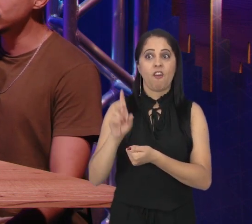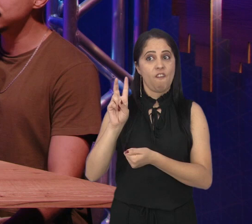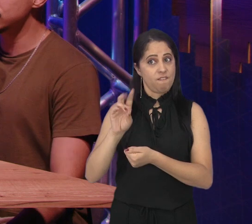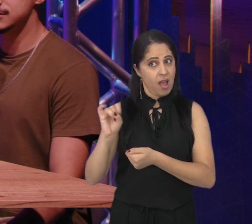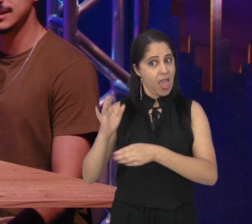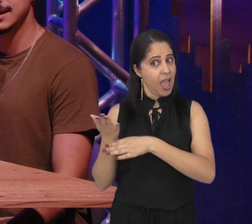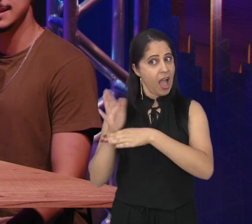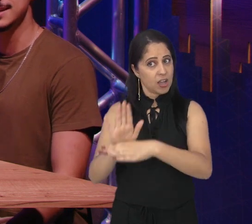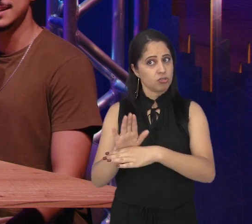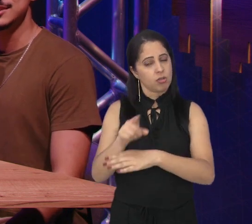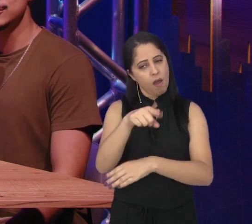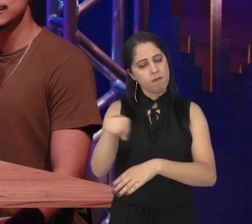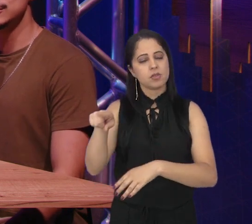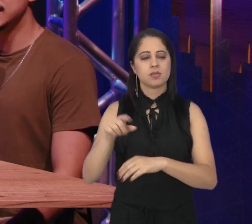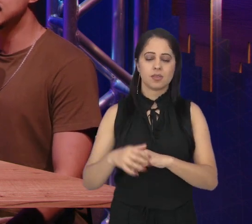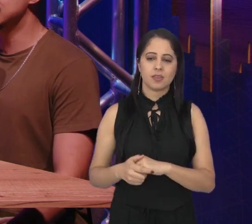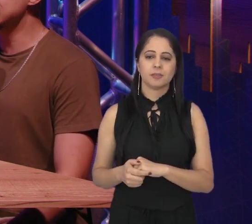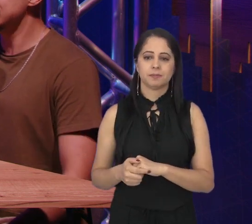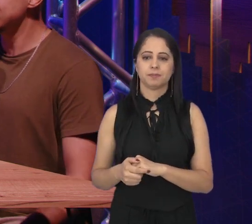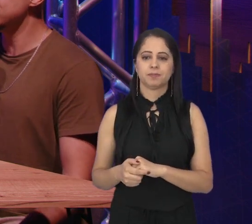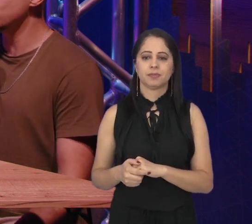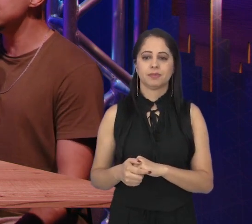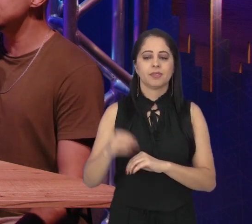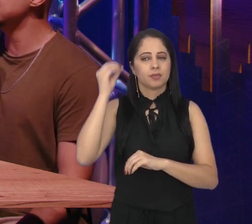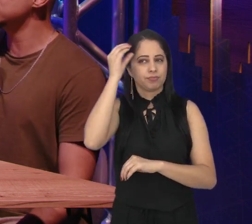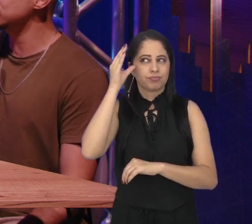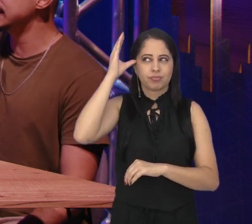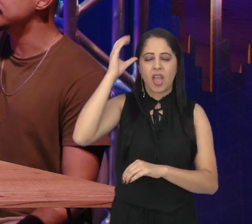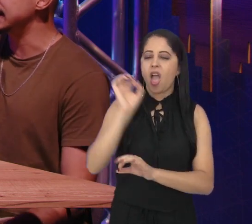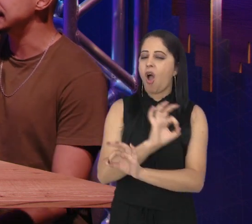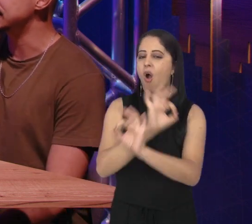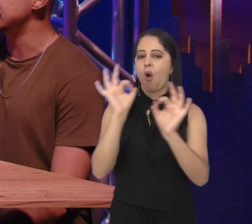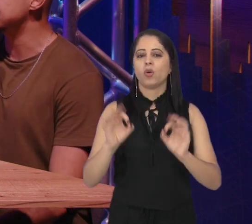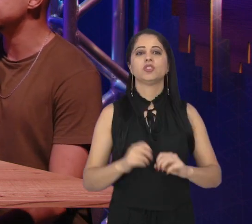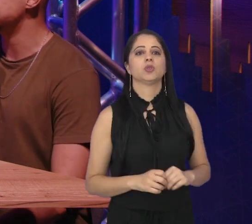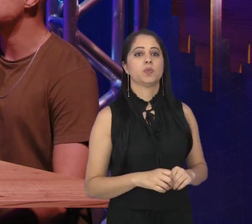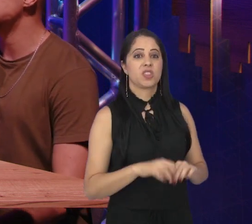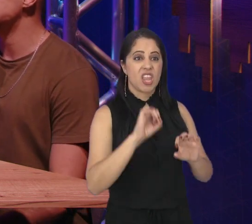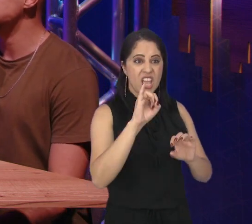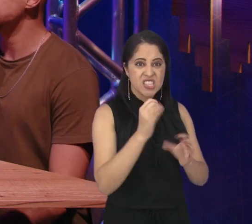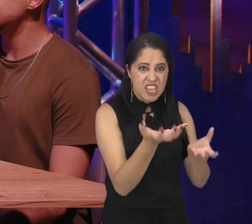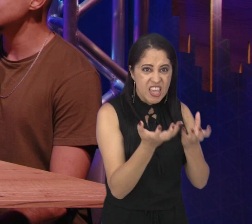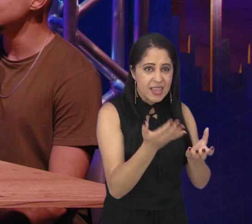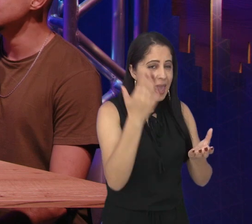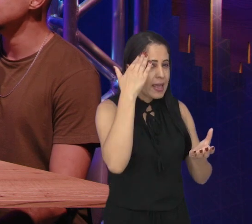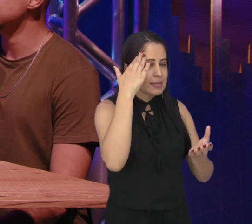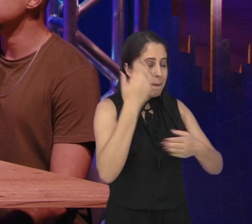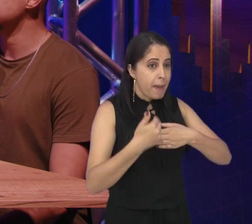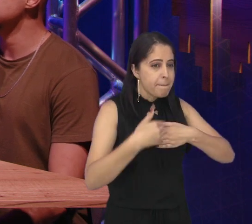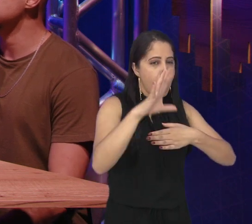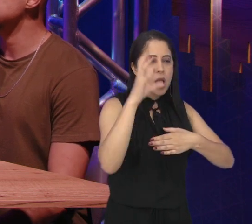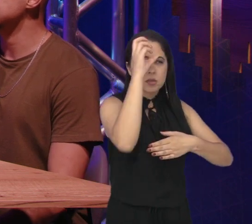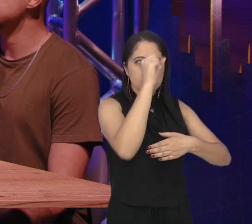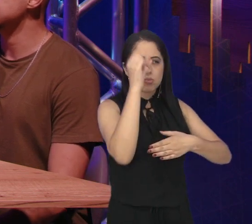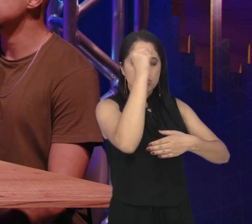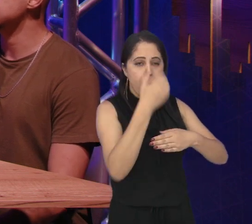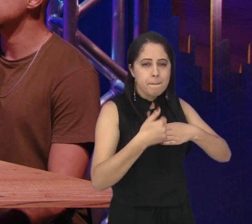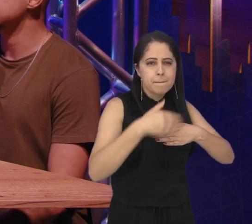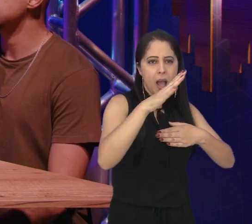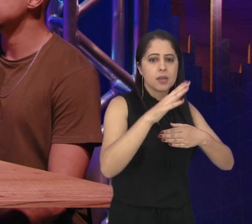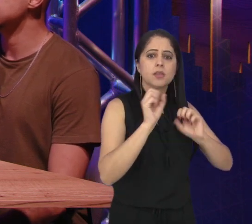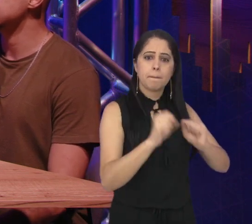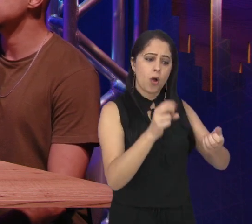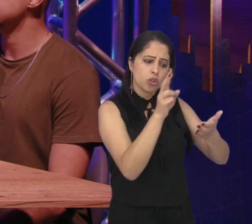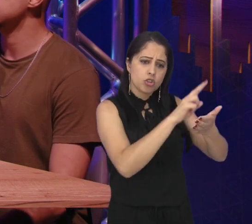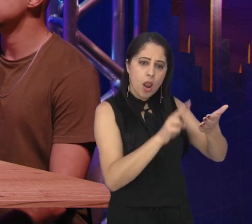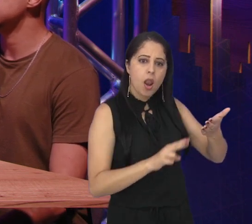ajudar muito você aí no seu dia a dia, e conhecimento nunca é demais, né, Vicky? Exatamente. Quem quiser saber mais sobre esses conceitos, né, pode